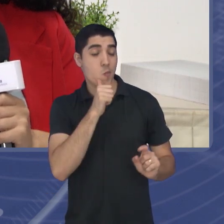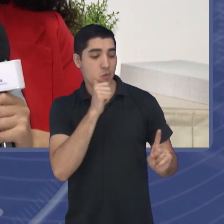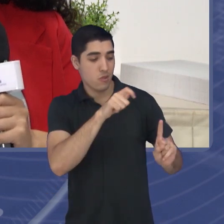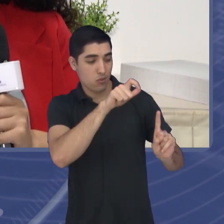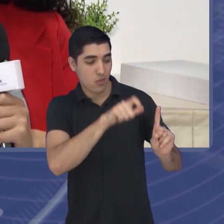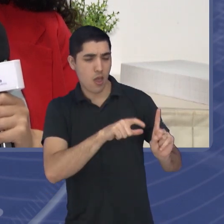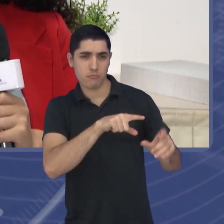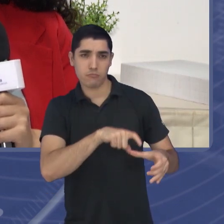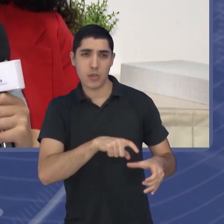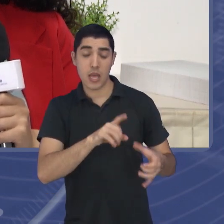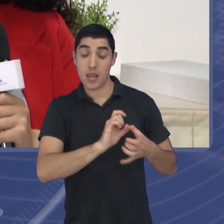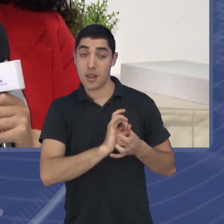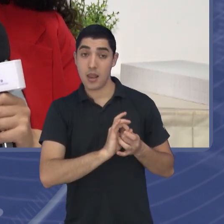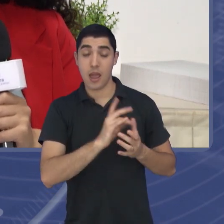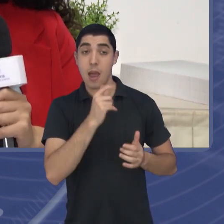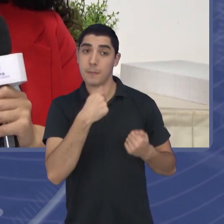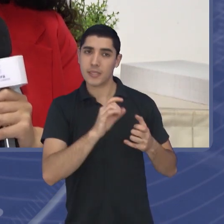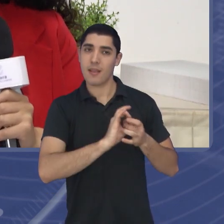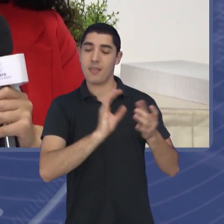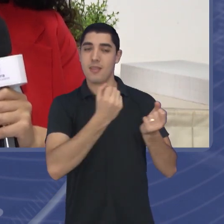ela ainda assusta muito, né?